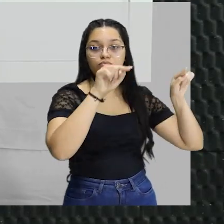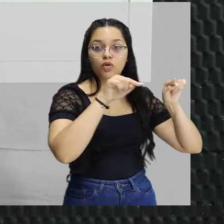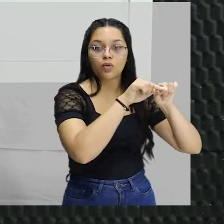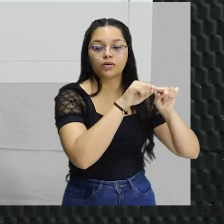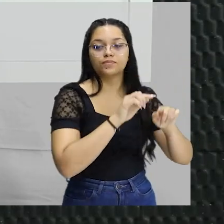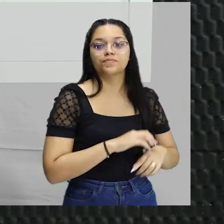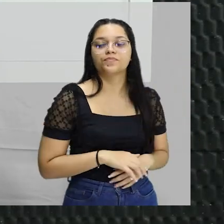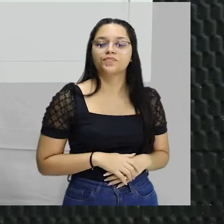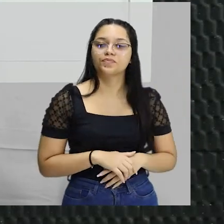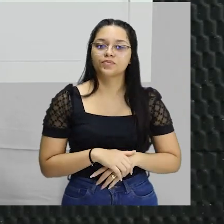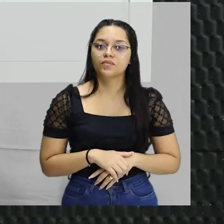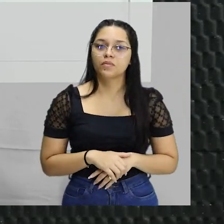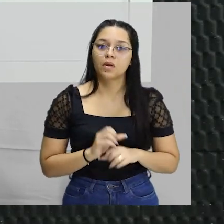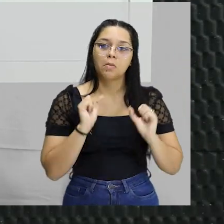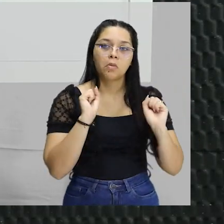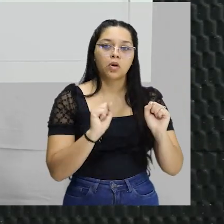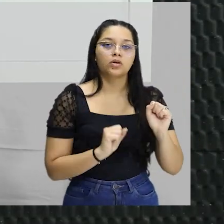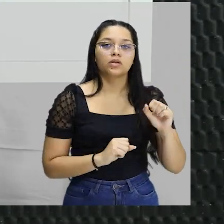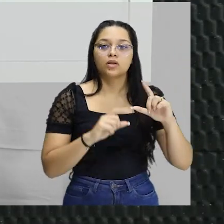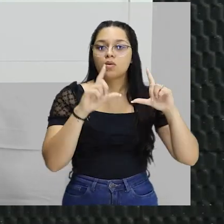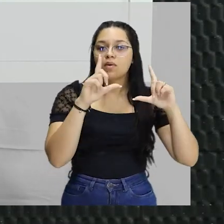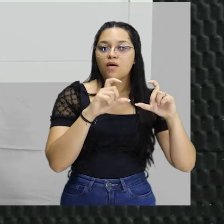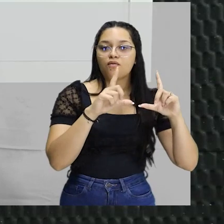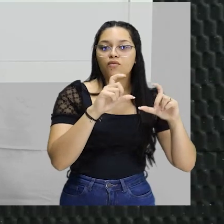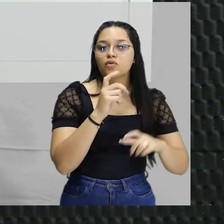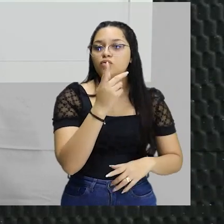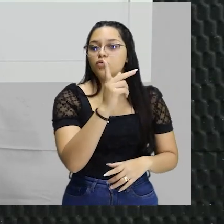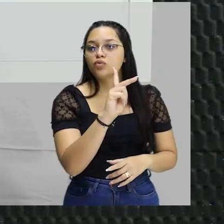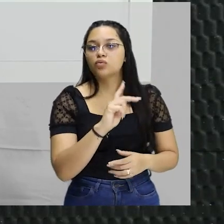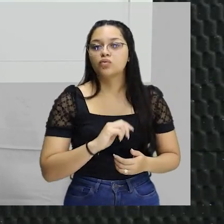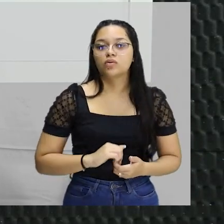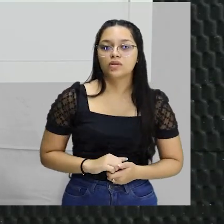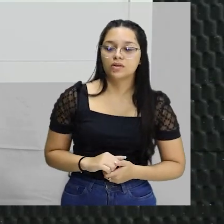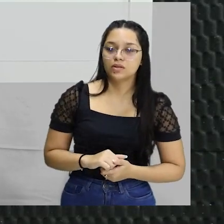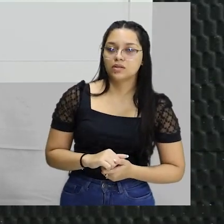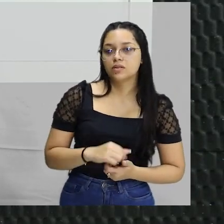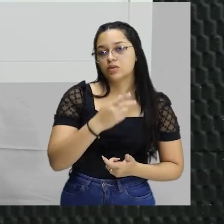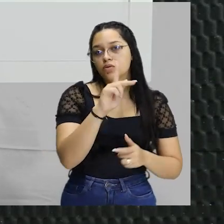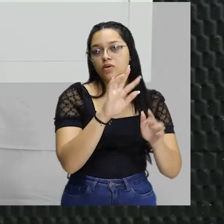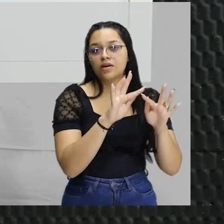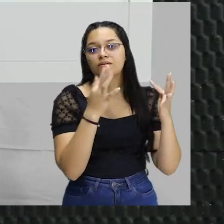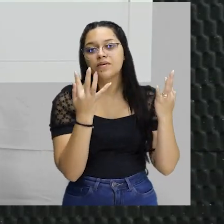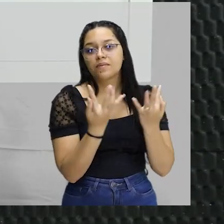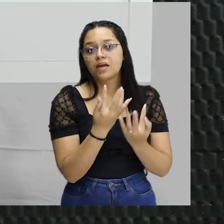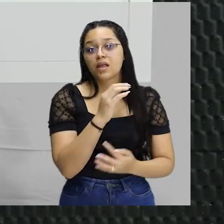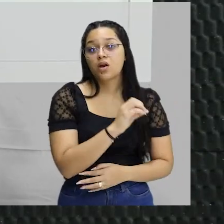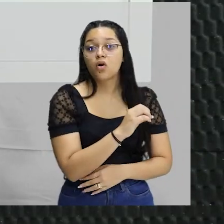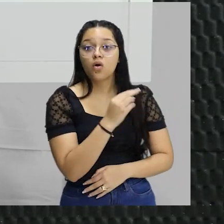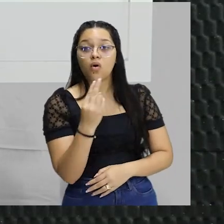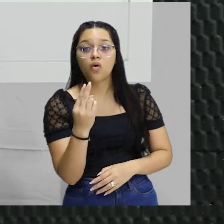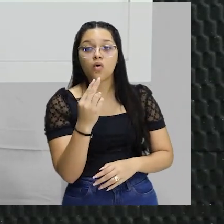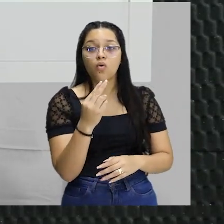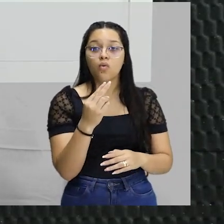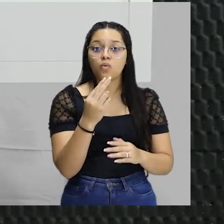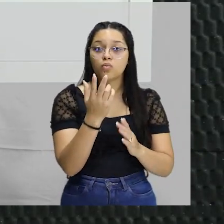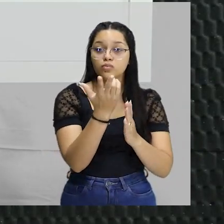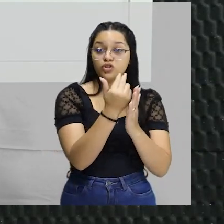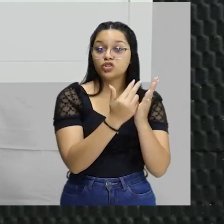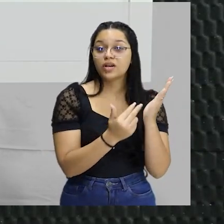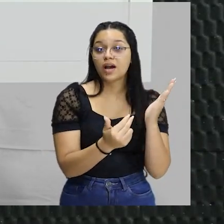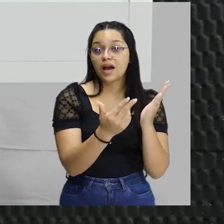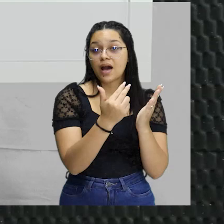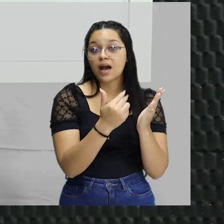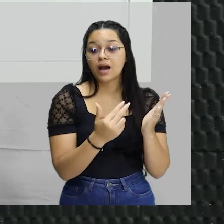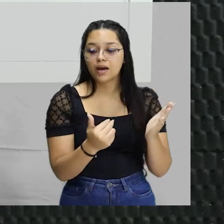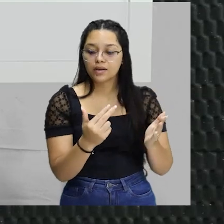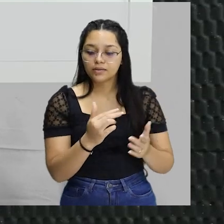Certo? Pode ser uma foto sua, né, da sua família, ou um quadro de arte qualquer.